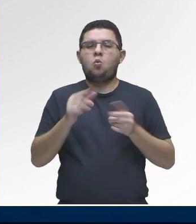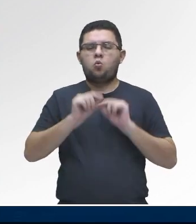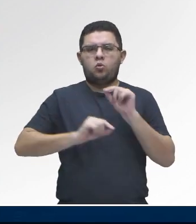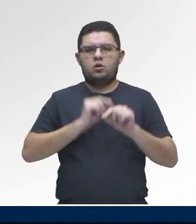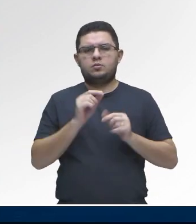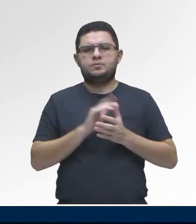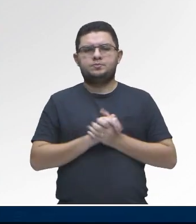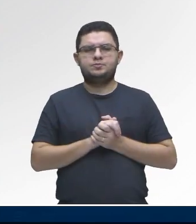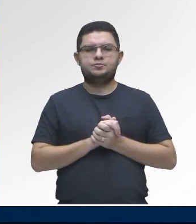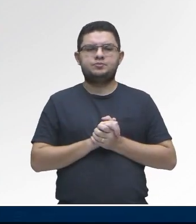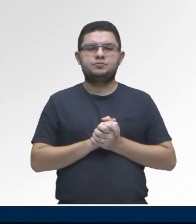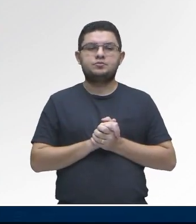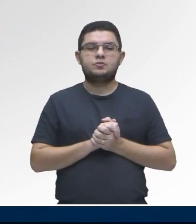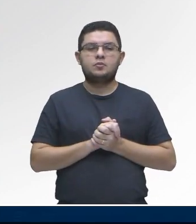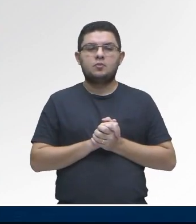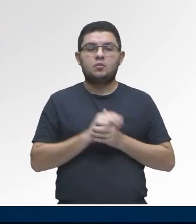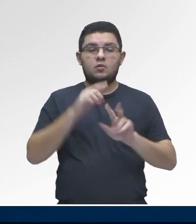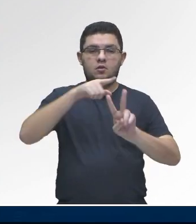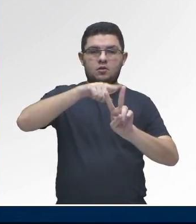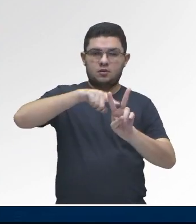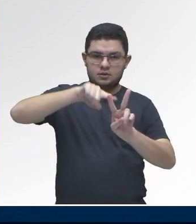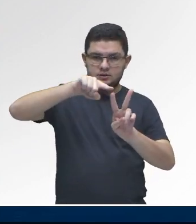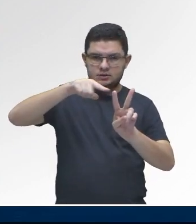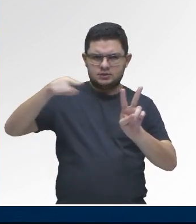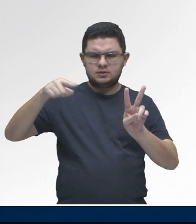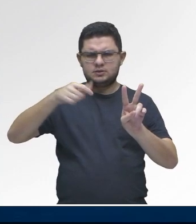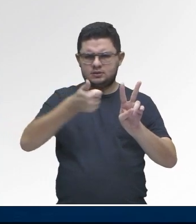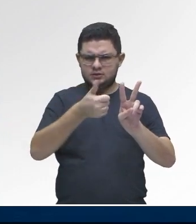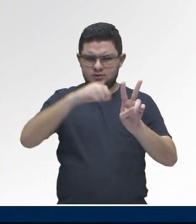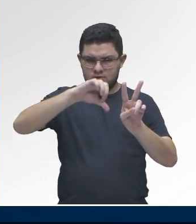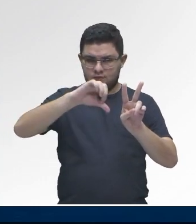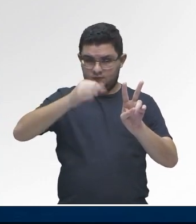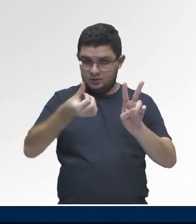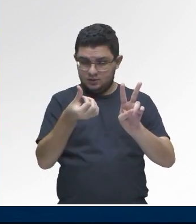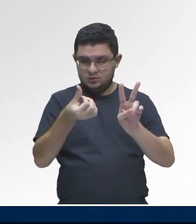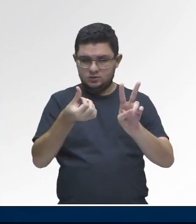196. Raiz quadrada de